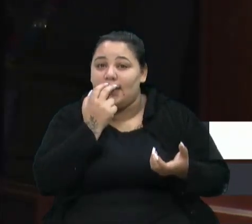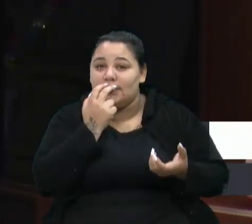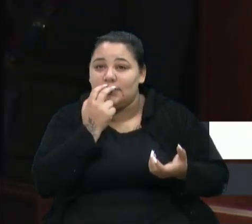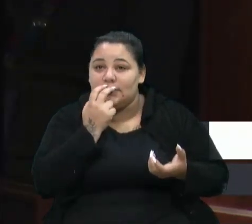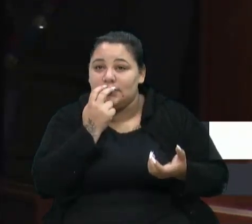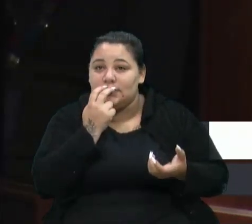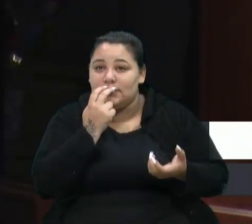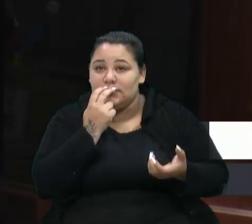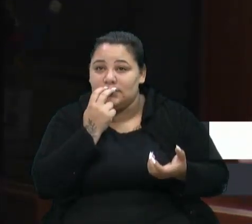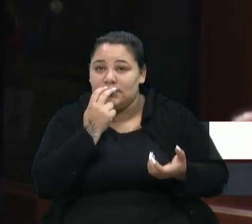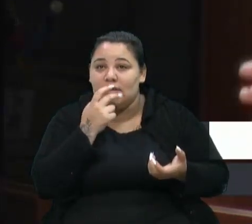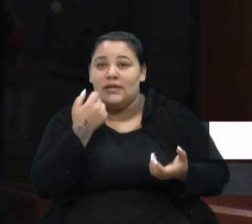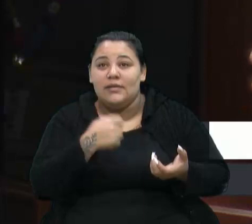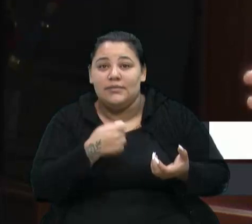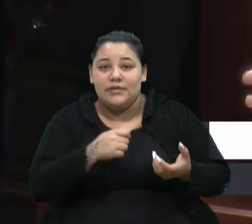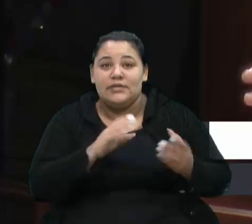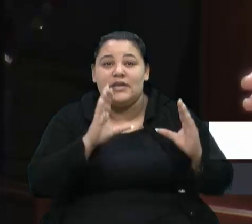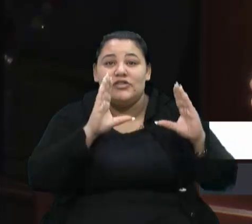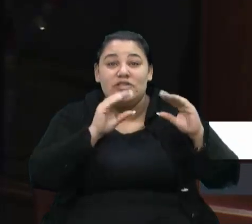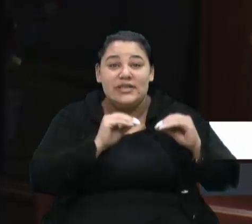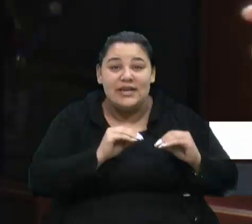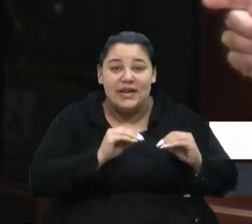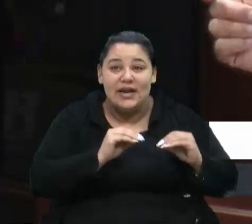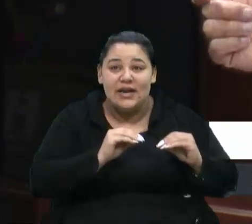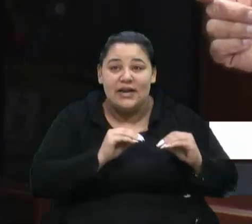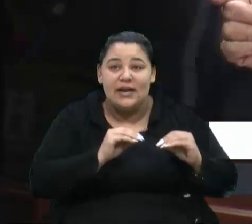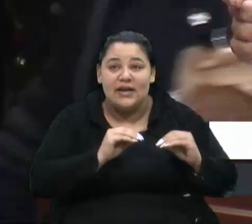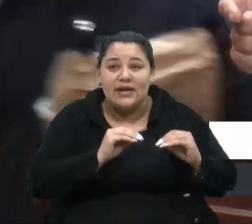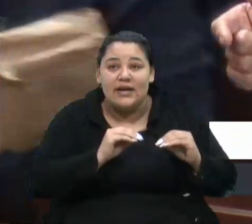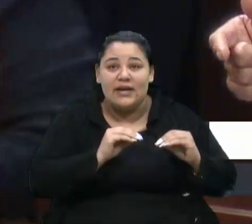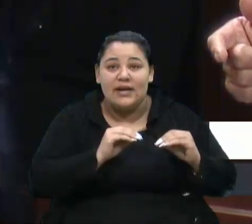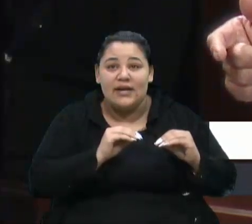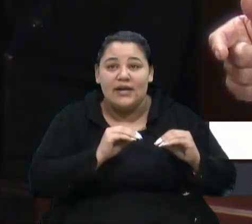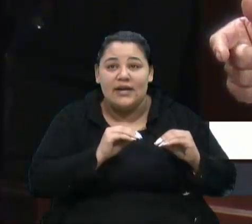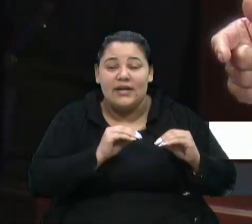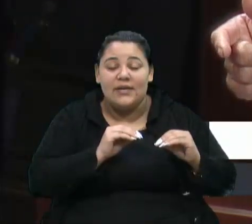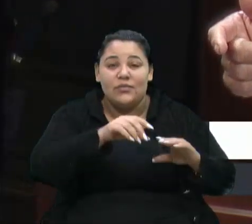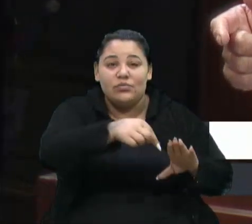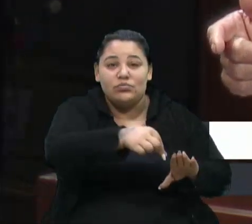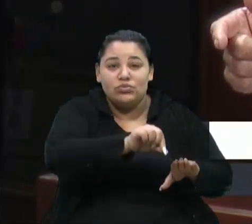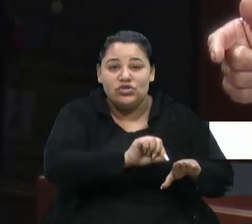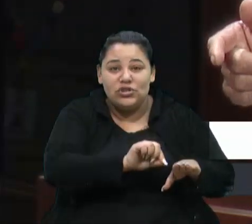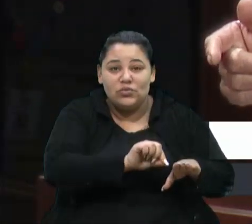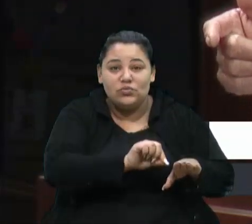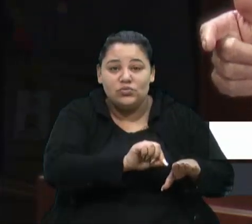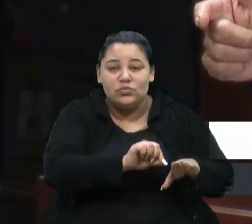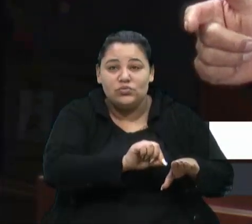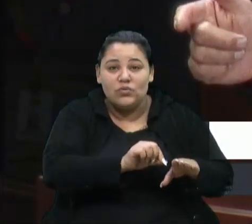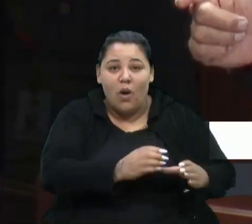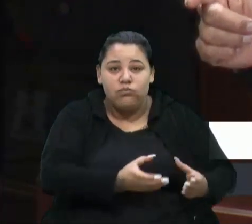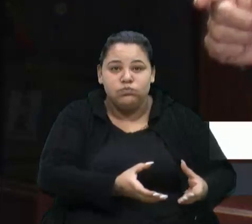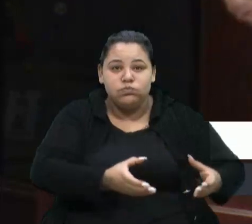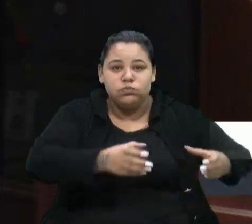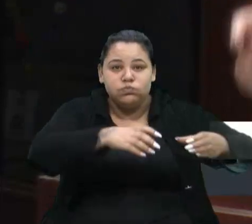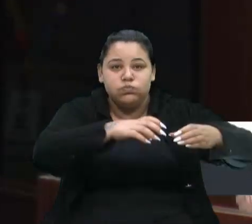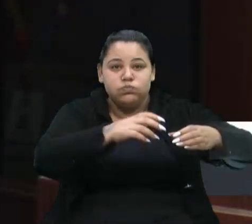Pessoal, tem que desligar o fogão a gás, tem que achar uma maneira de desligar no bujão de gás, para que não fique